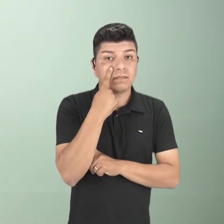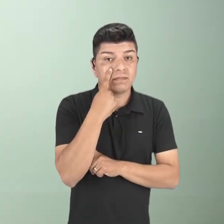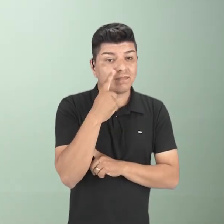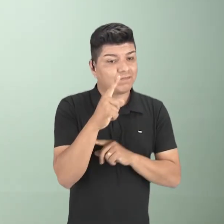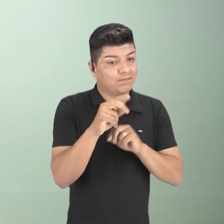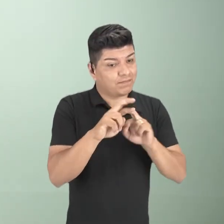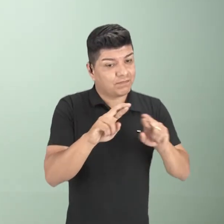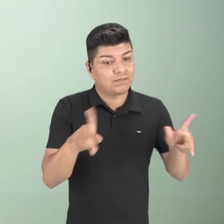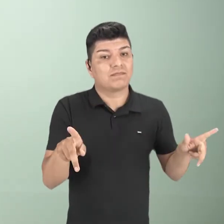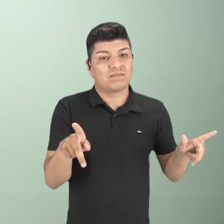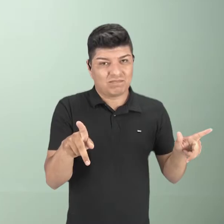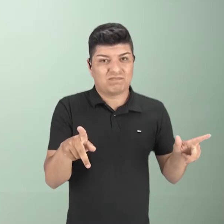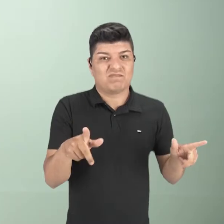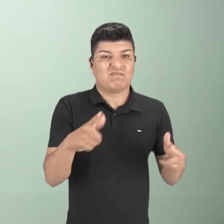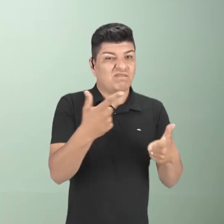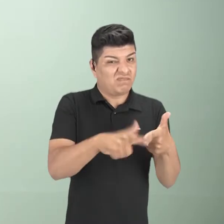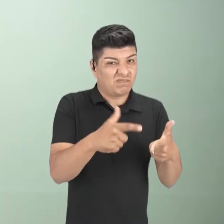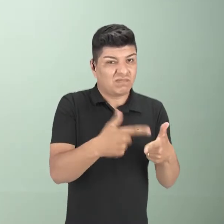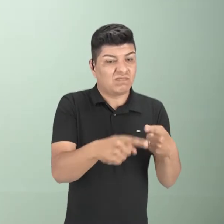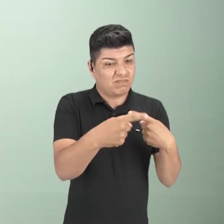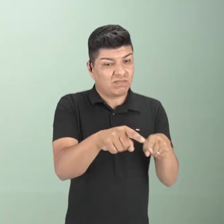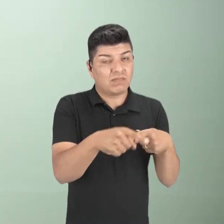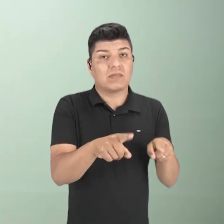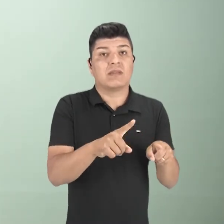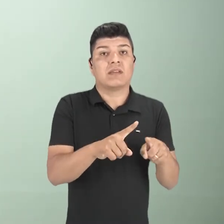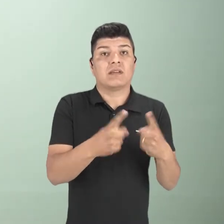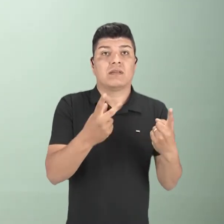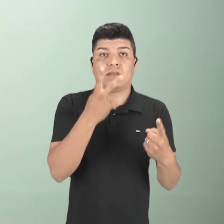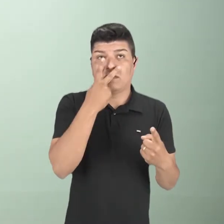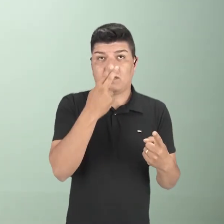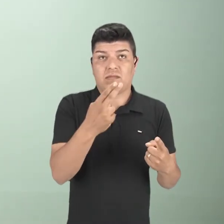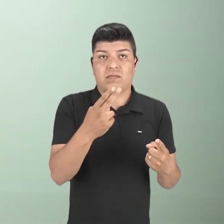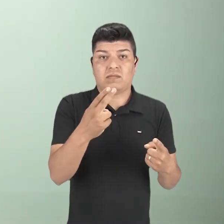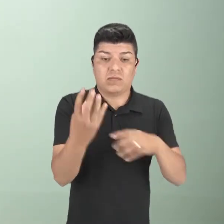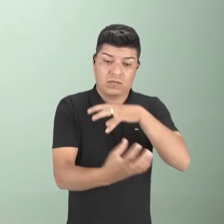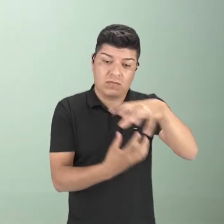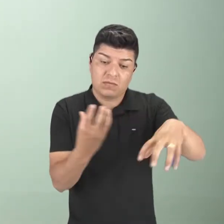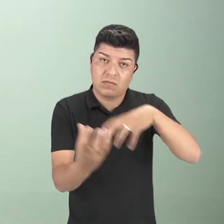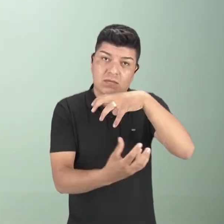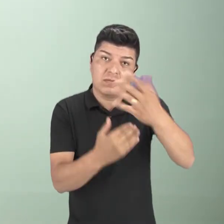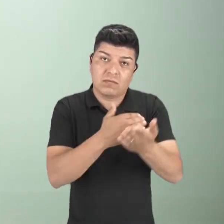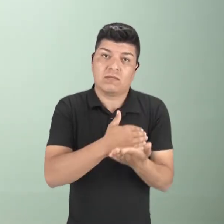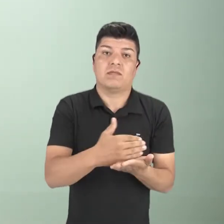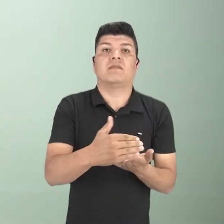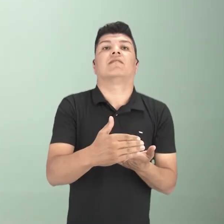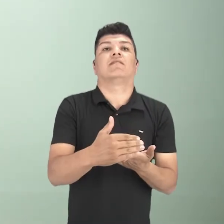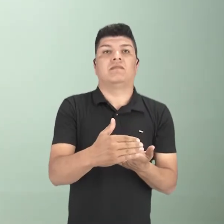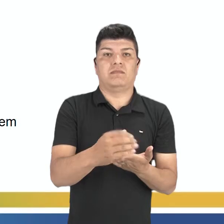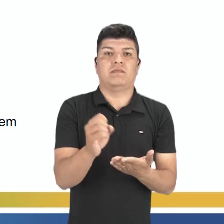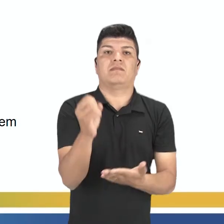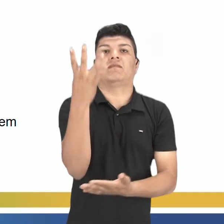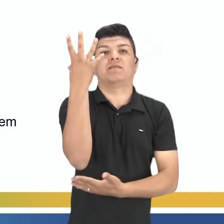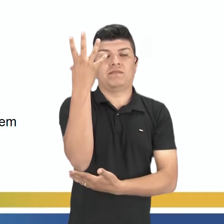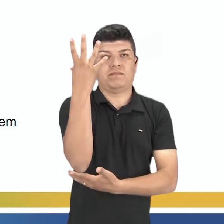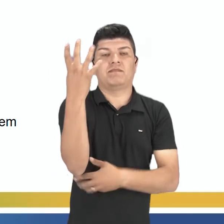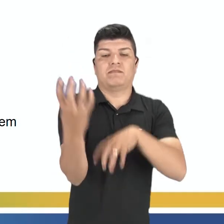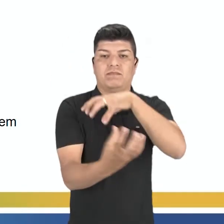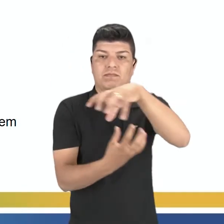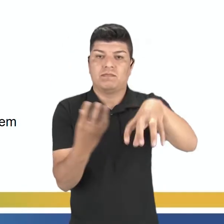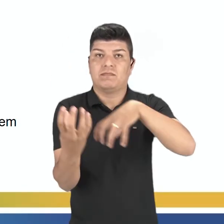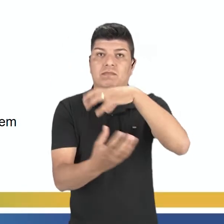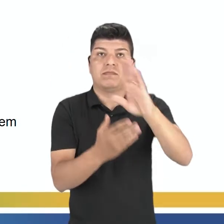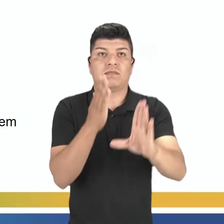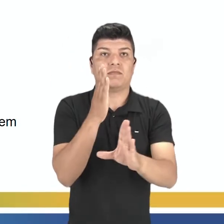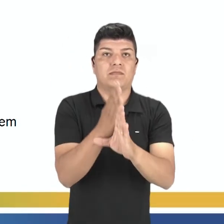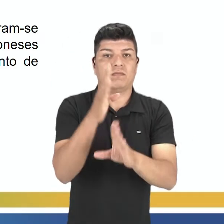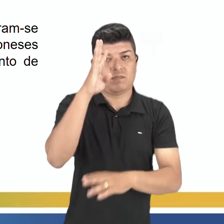contrário, foi para prejudicar. E aí nós estamos quase que instaurando a revolução, e é aí que acontece a revolução praticamente, por conta desse